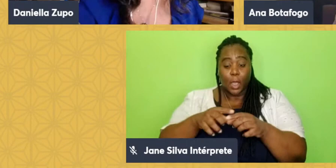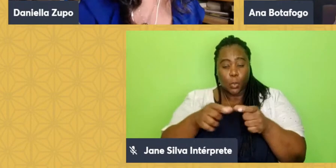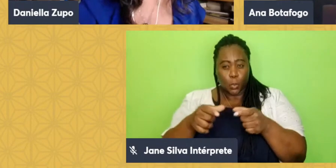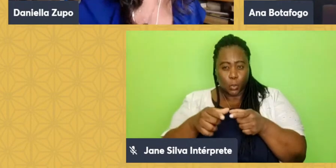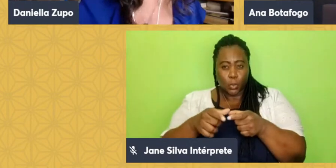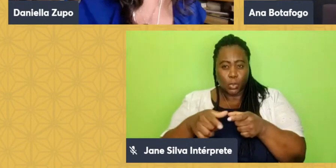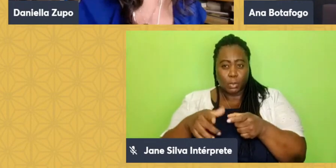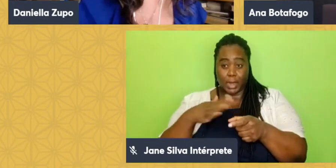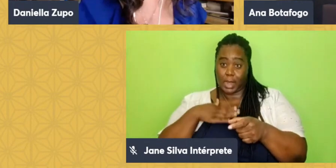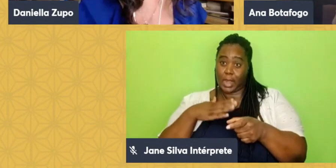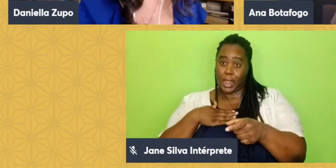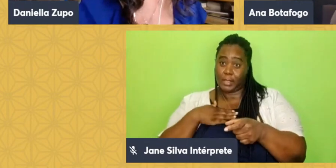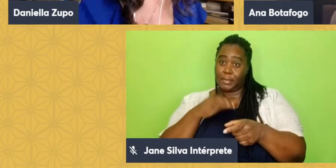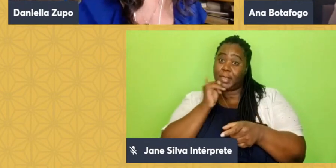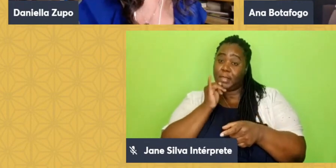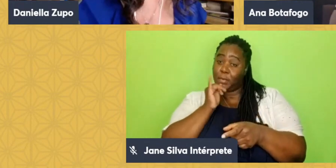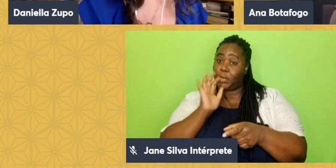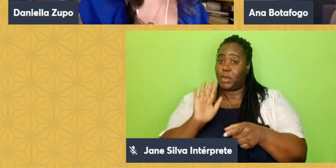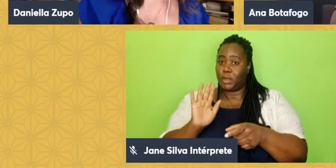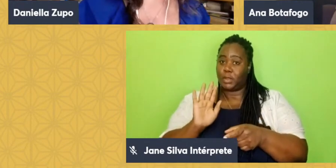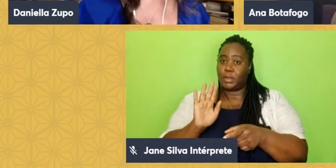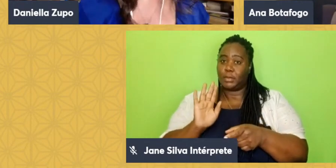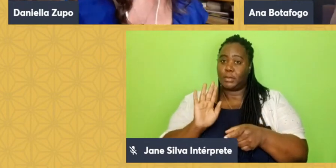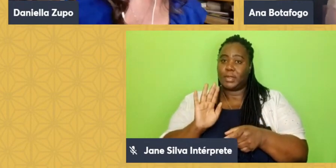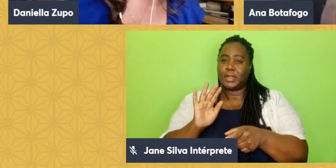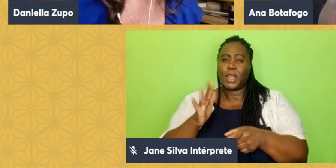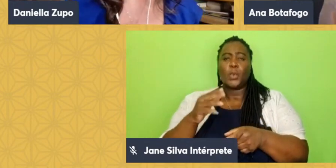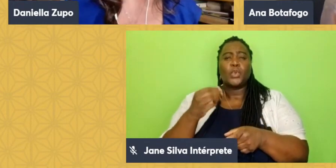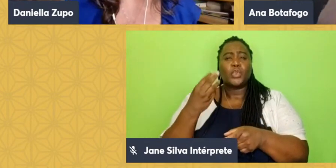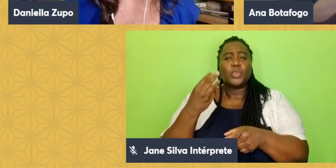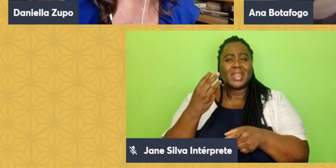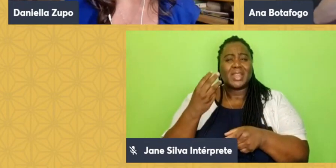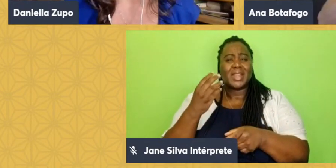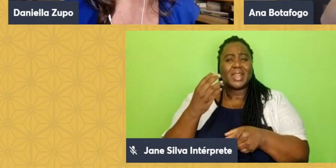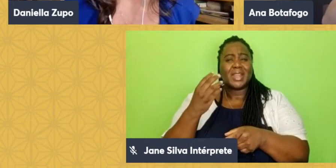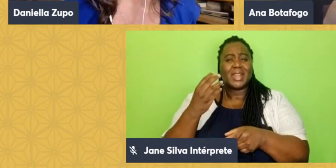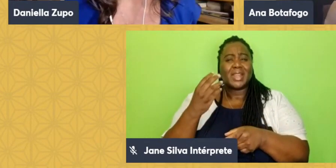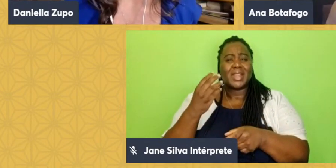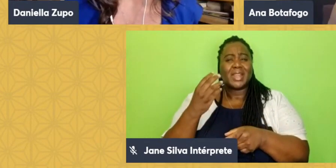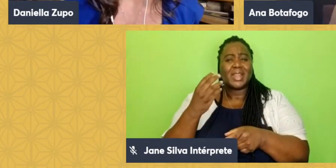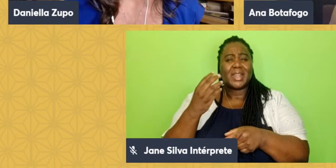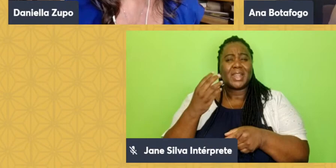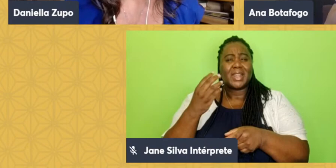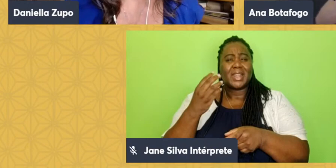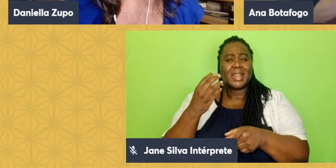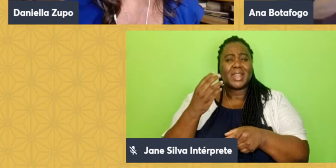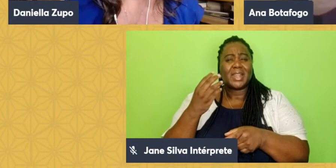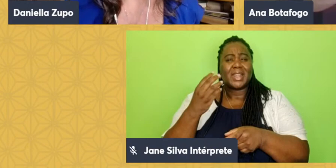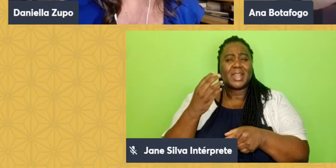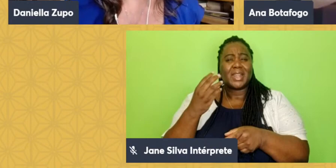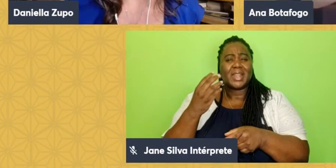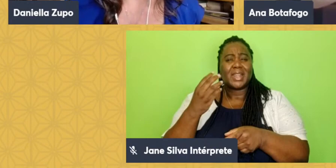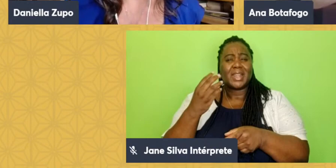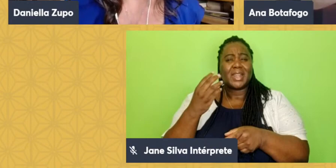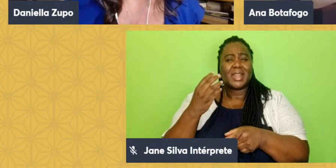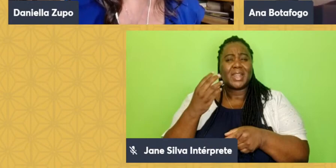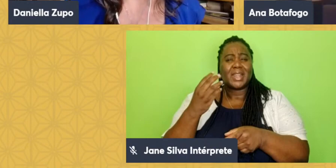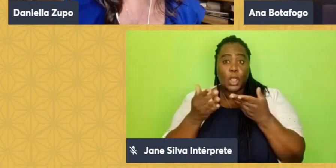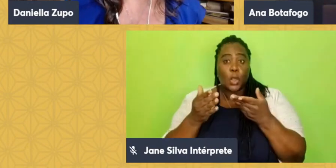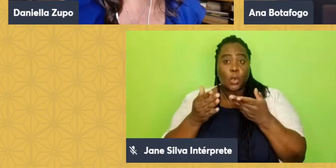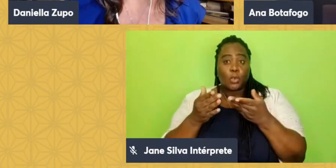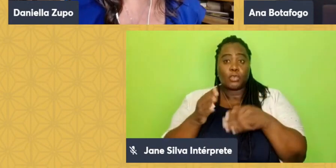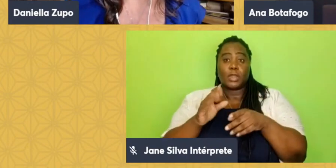pelo menos das minhas sapatilhas eu acho que era três centímetros não mais que isso é um sapo é muito finas hoje é